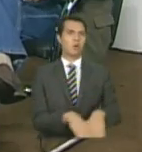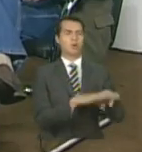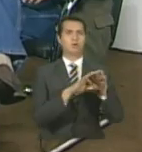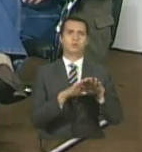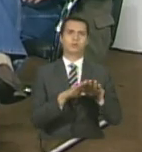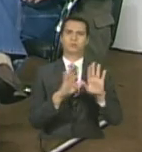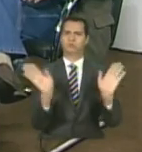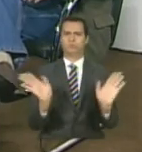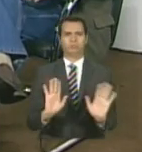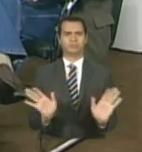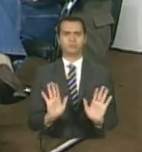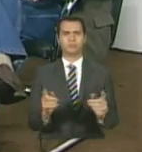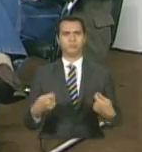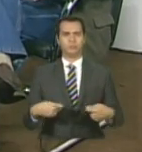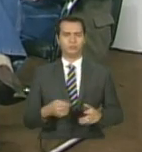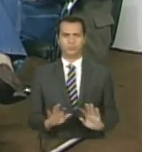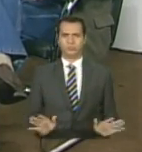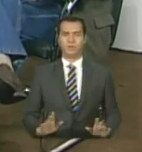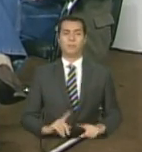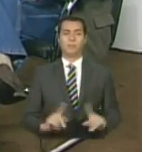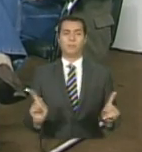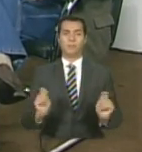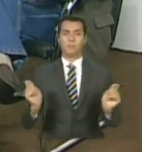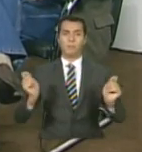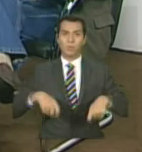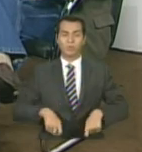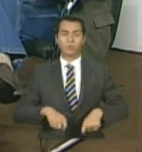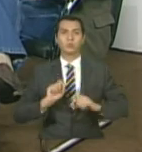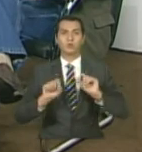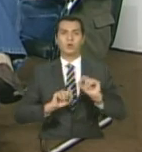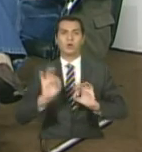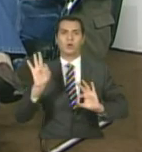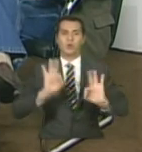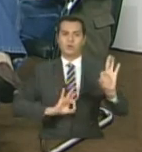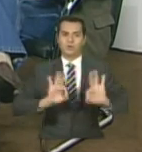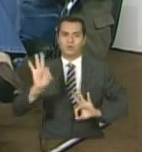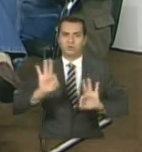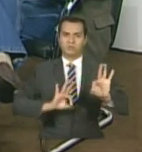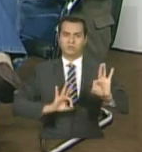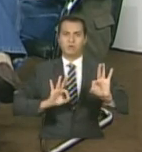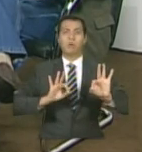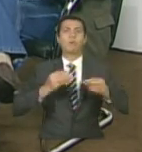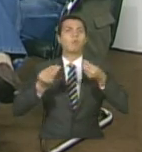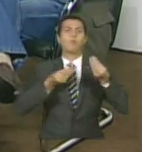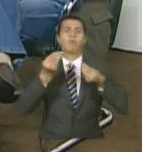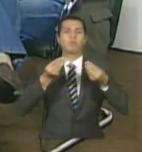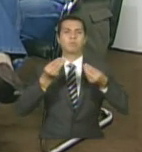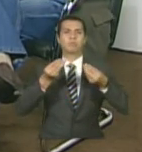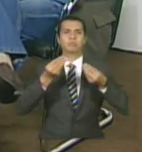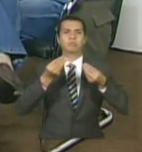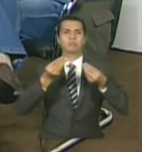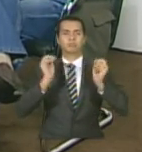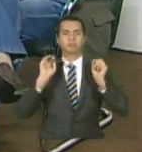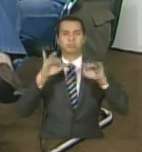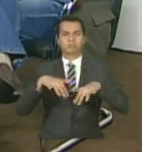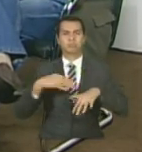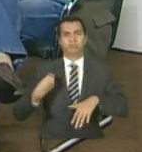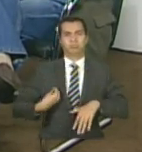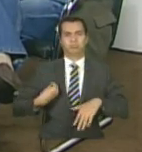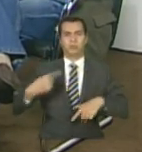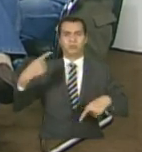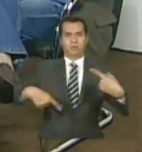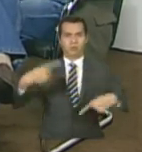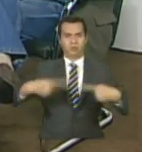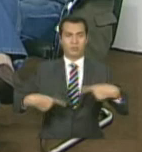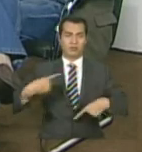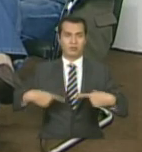conferências estaduais, mas que você tenha um processo de organização do debate de tal forma que a consolidação para